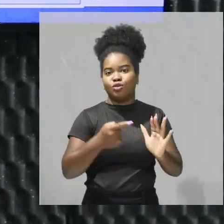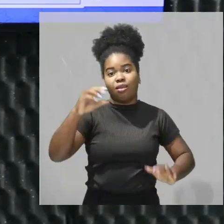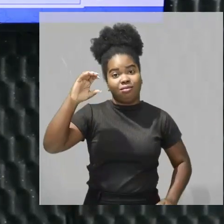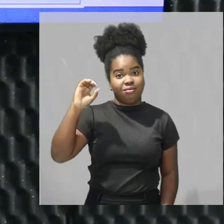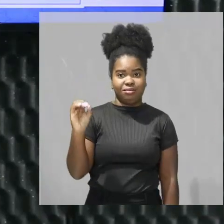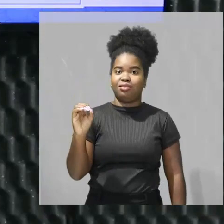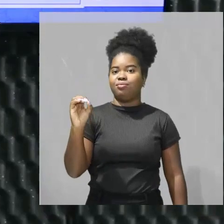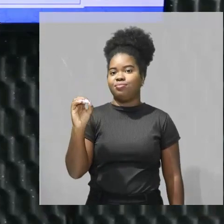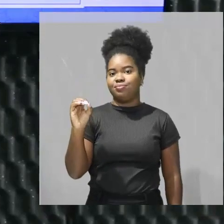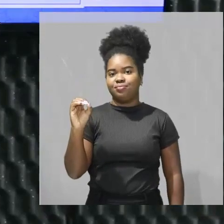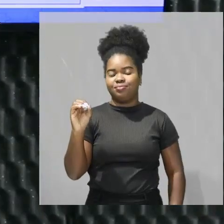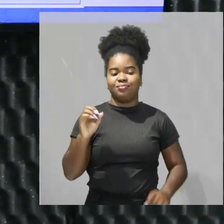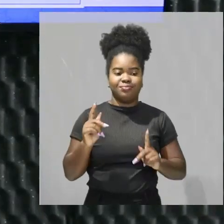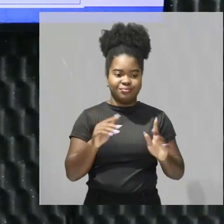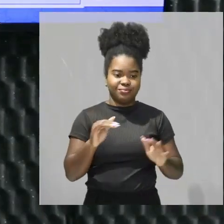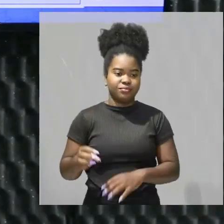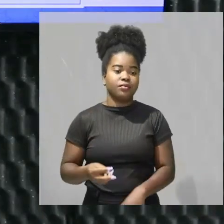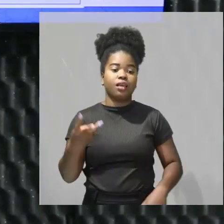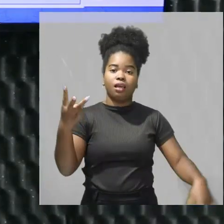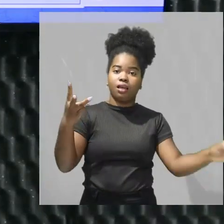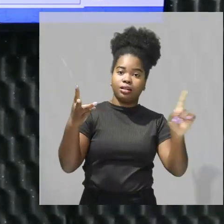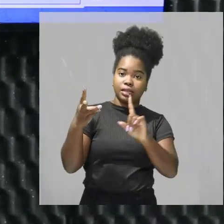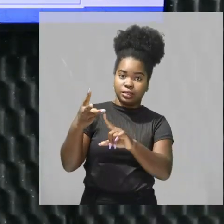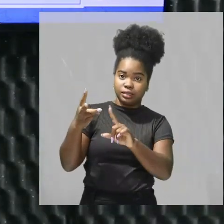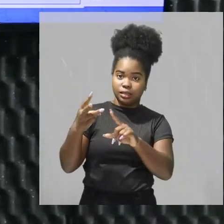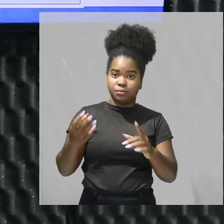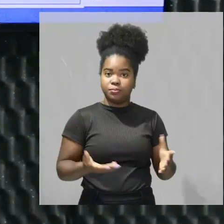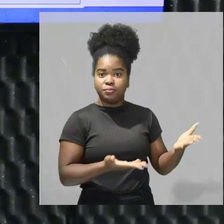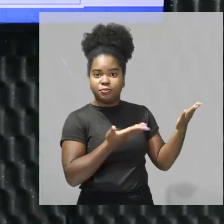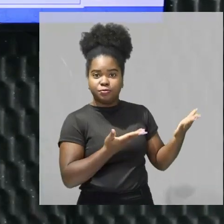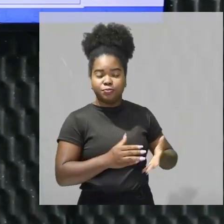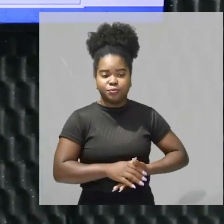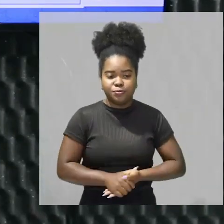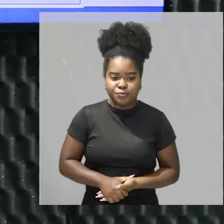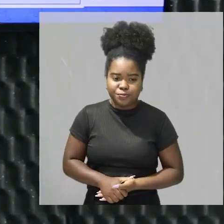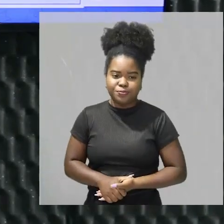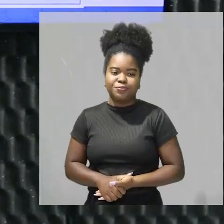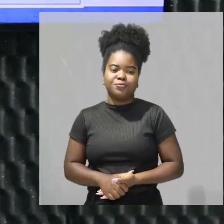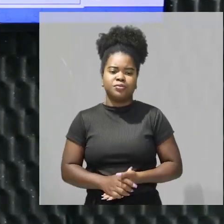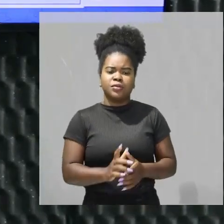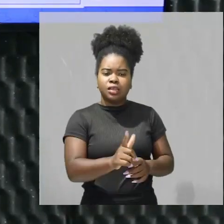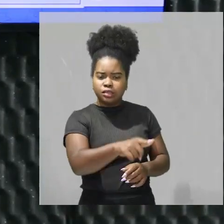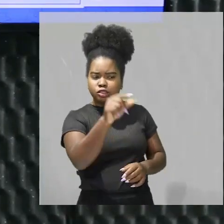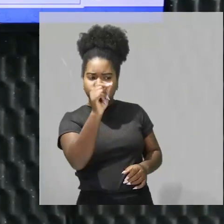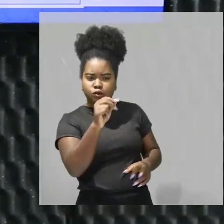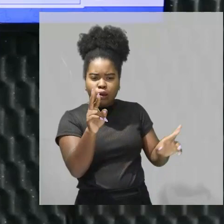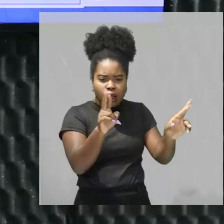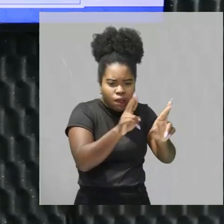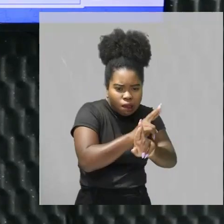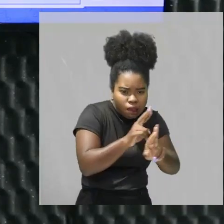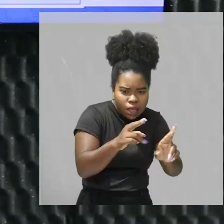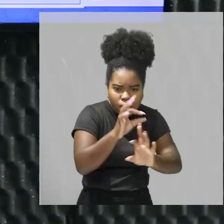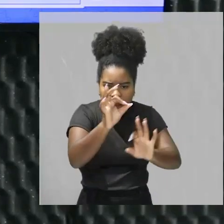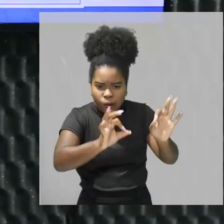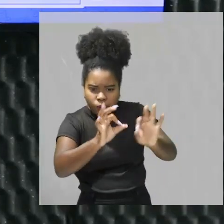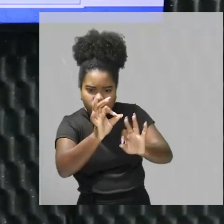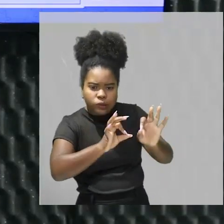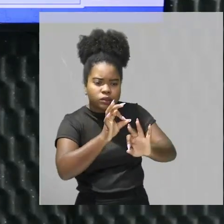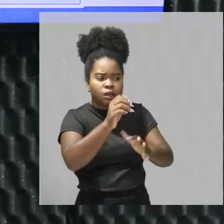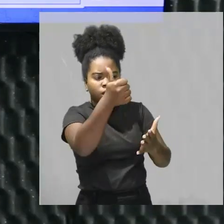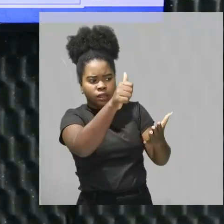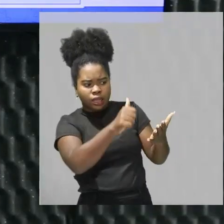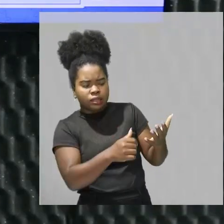competência. A competência 3, selecionar, relacionar, organizar,